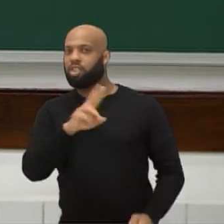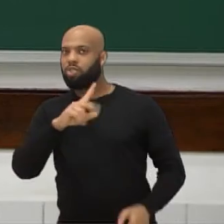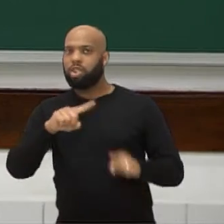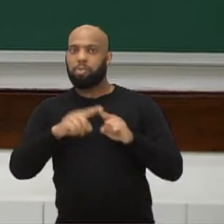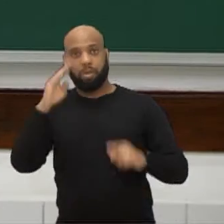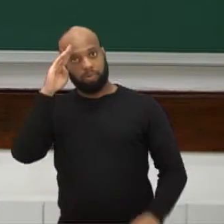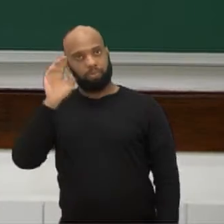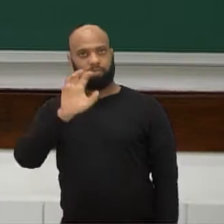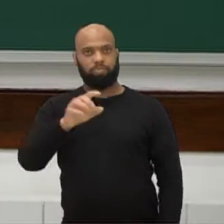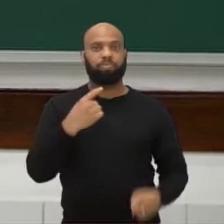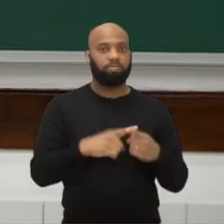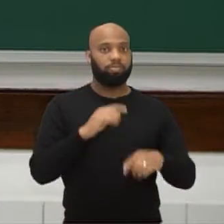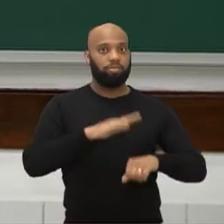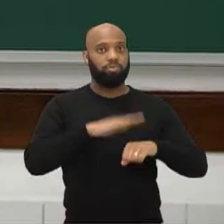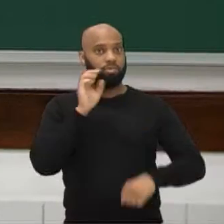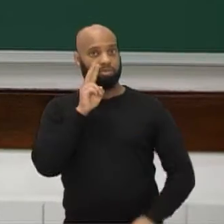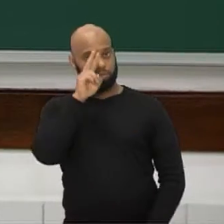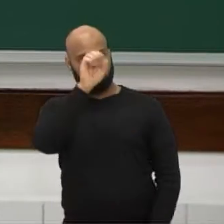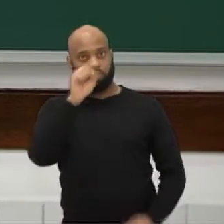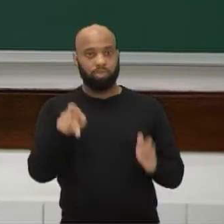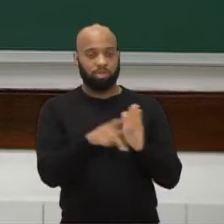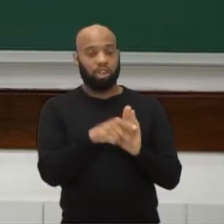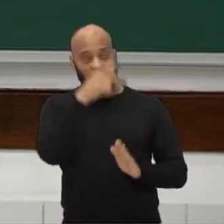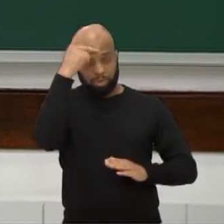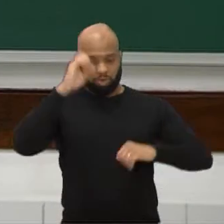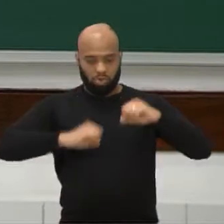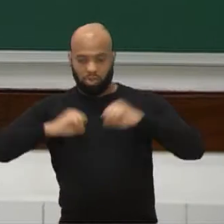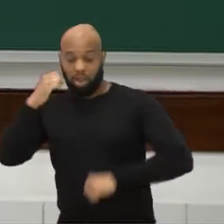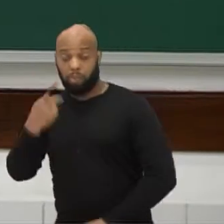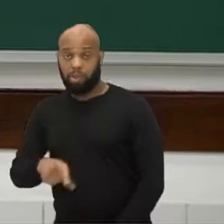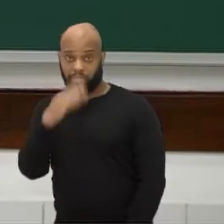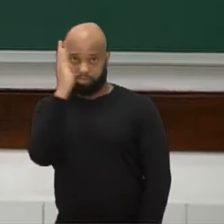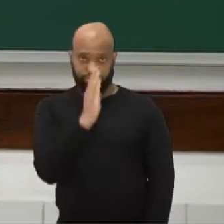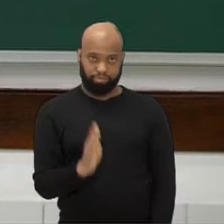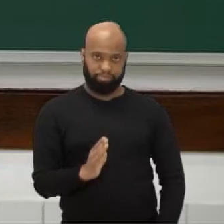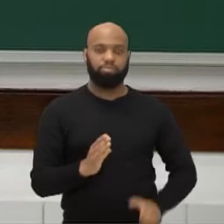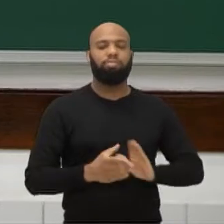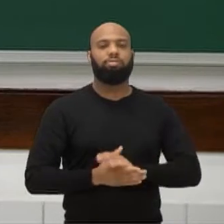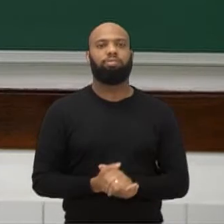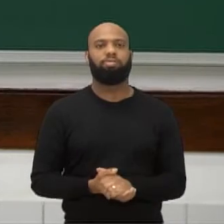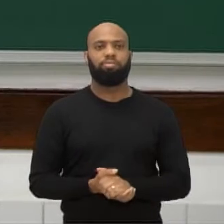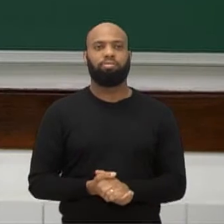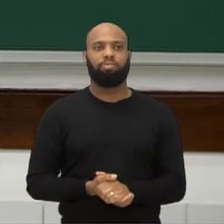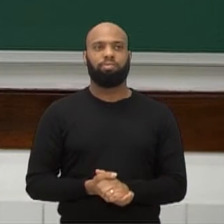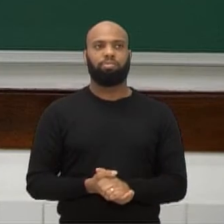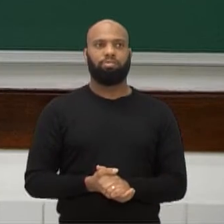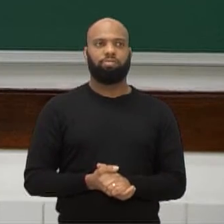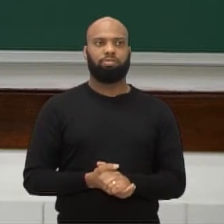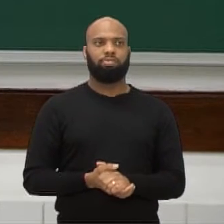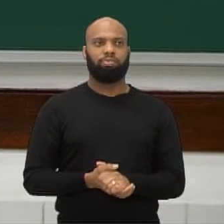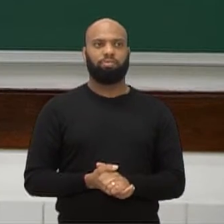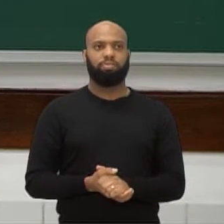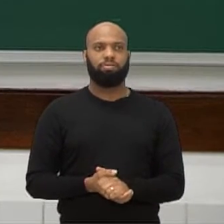principais é esse, para fortalecer o fabricante nacional, o fabricante brasileiro.